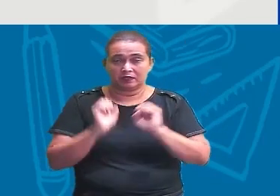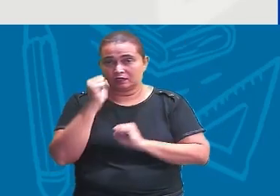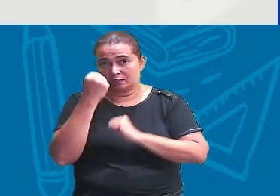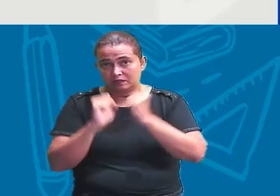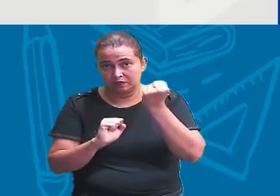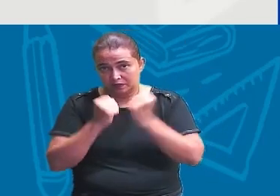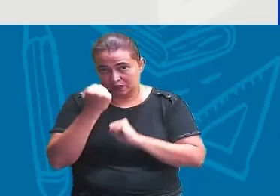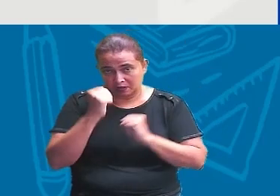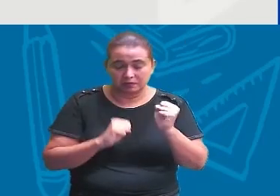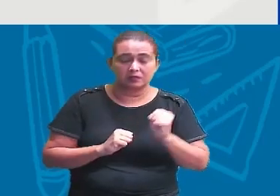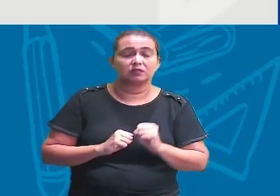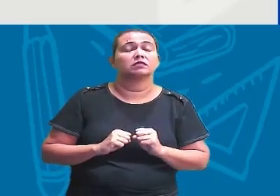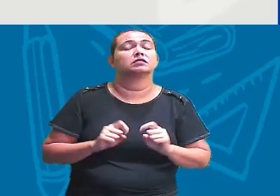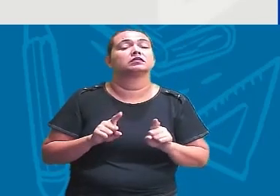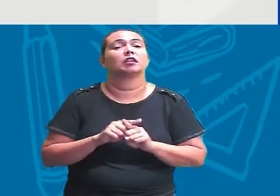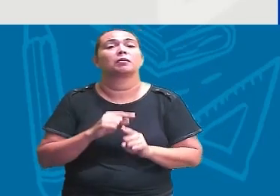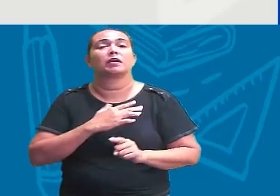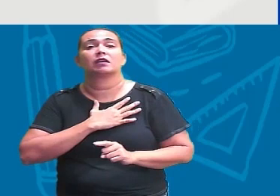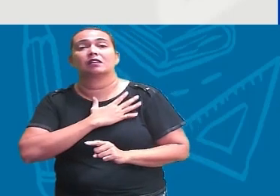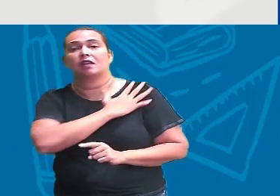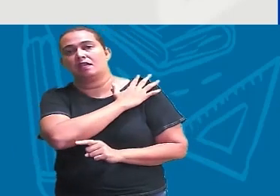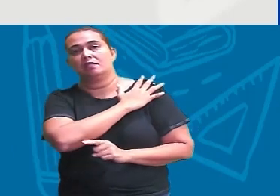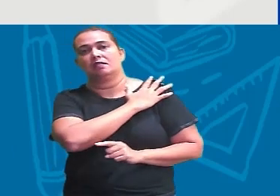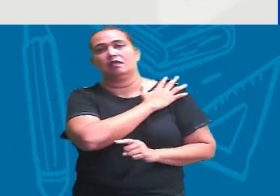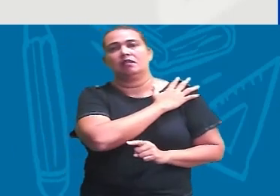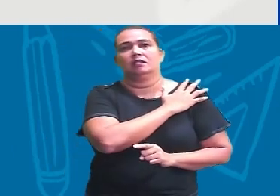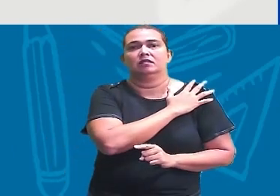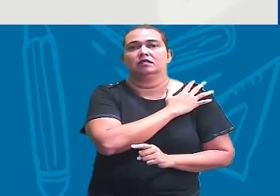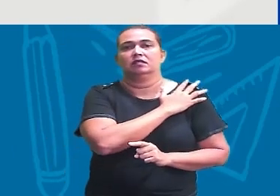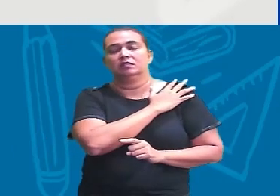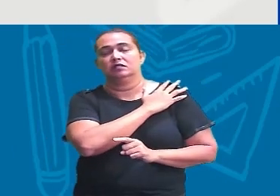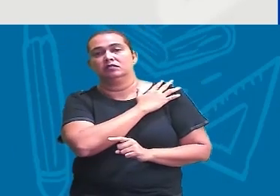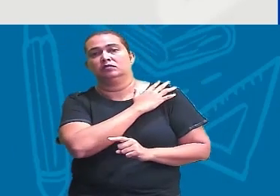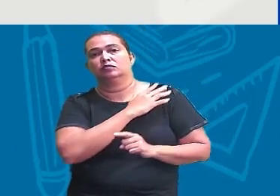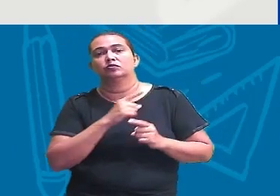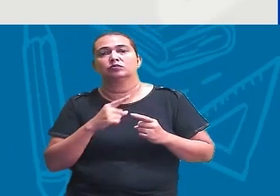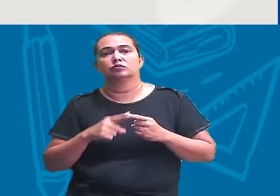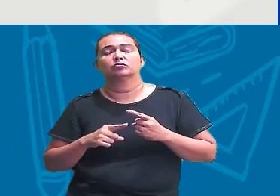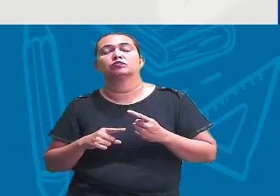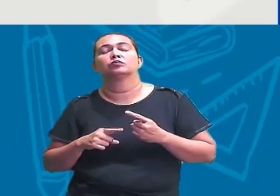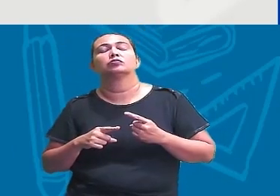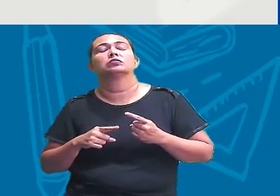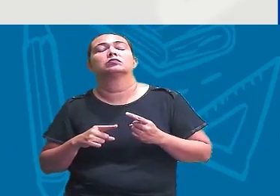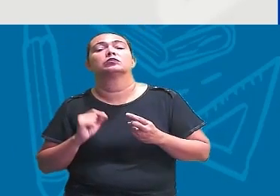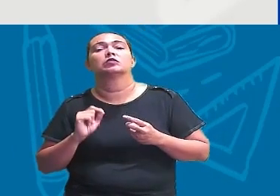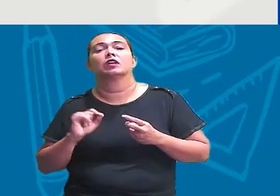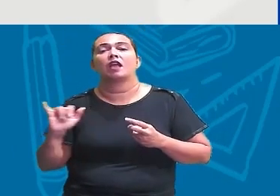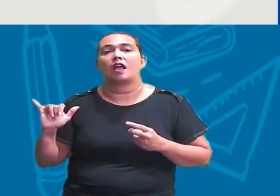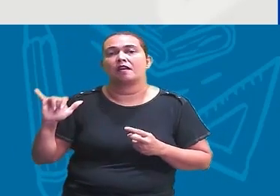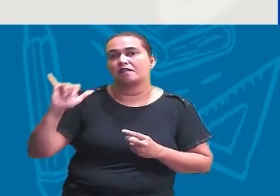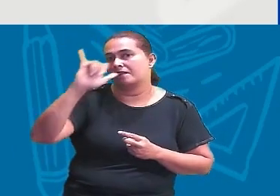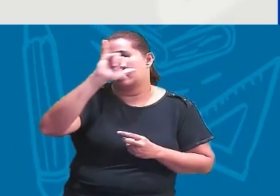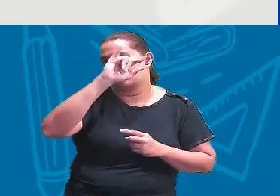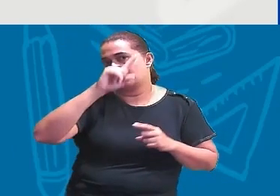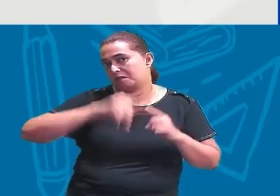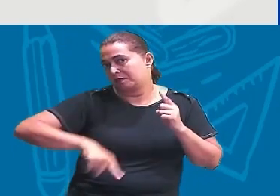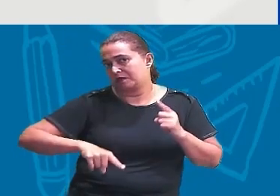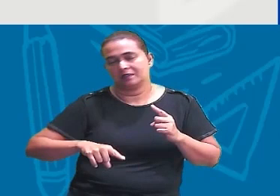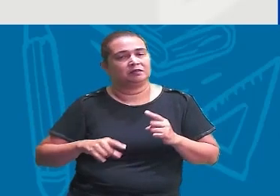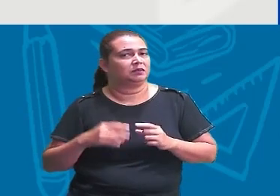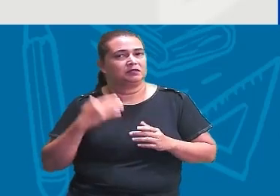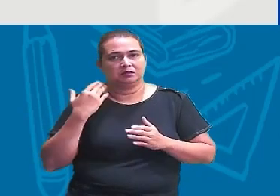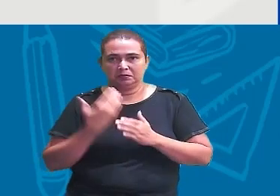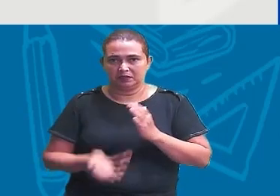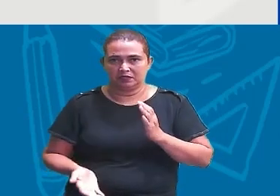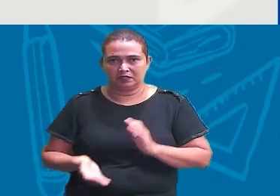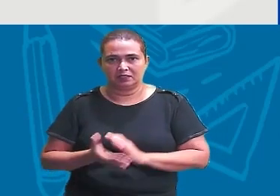seu grande exército, teve que também perder a sua força aérea, era proibido ter aviões de guerra ou qualquer tipo de